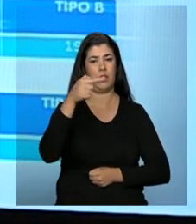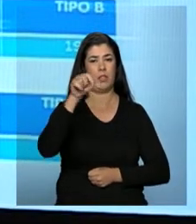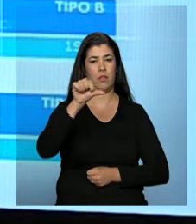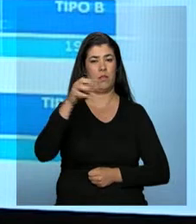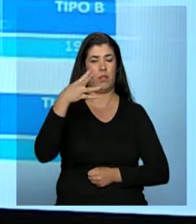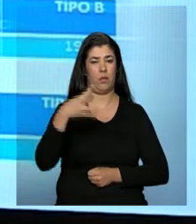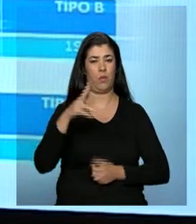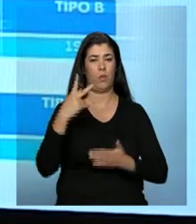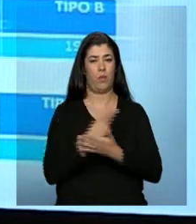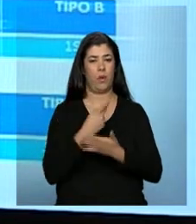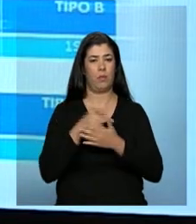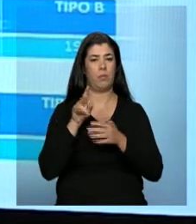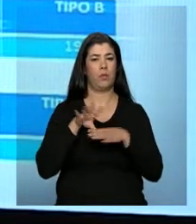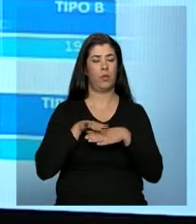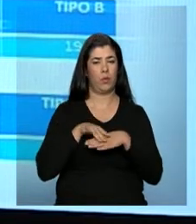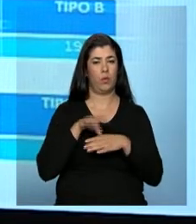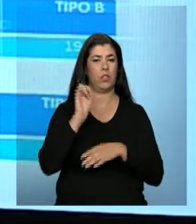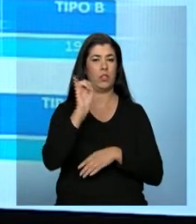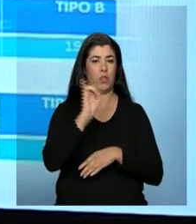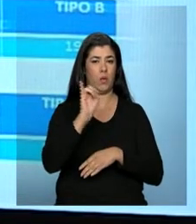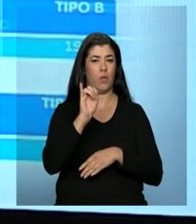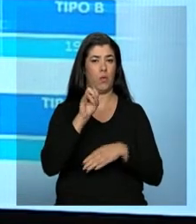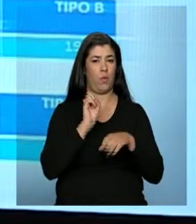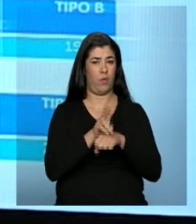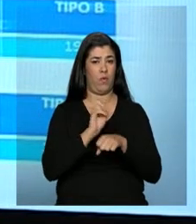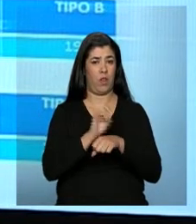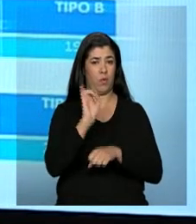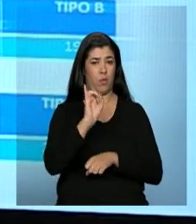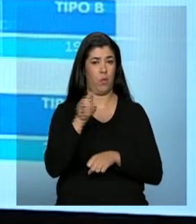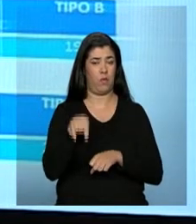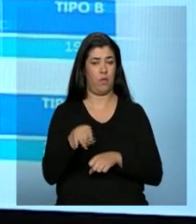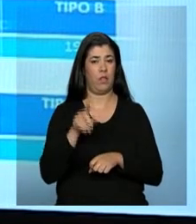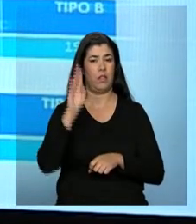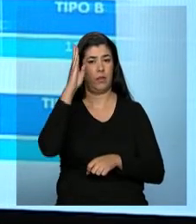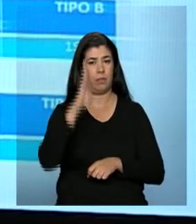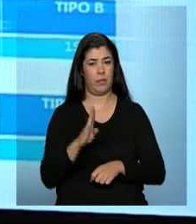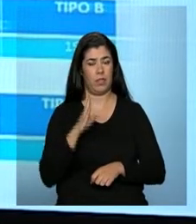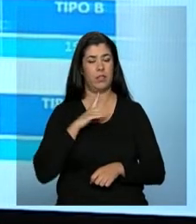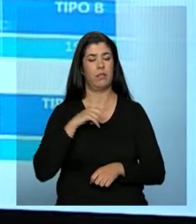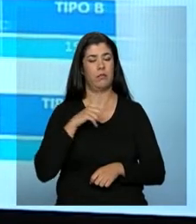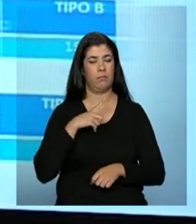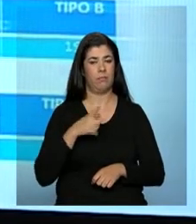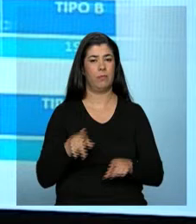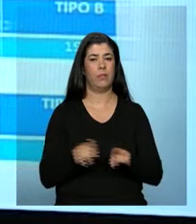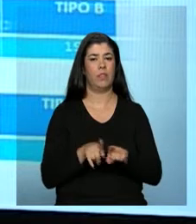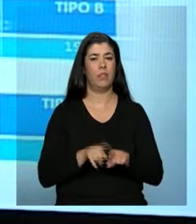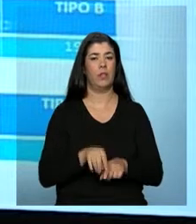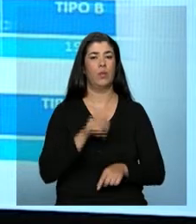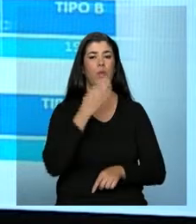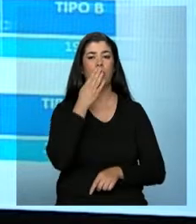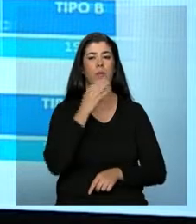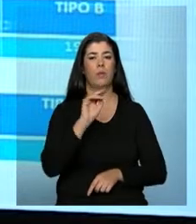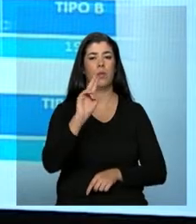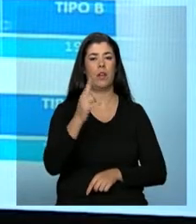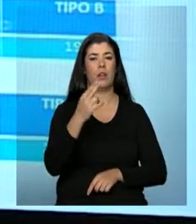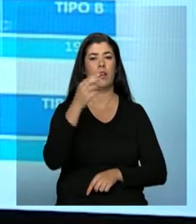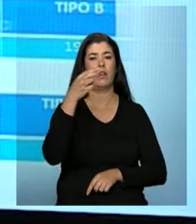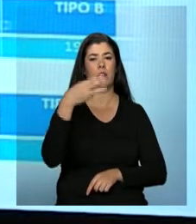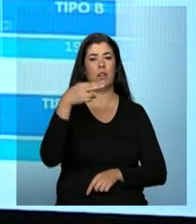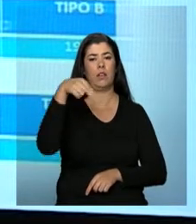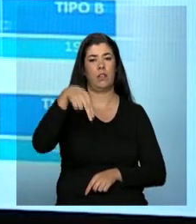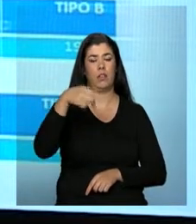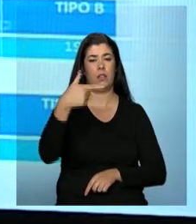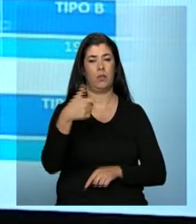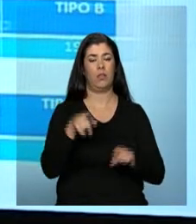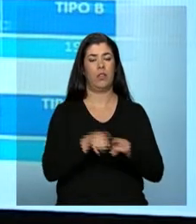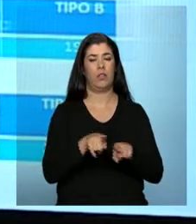1.794 casos de influenza. O vírus que mais circulou no nosso país foi o H3N2,